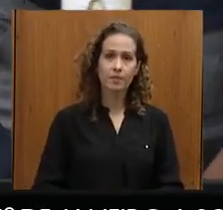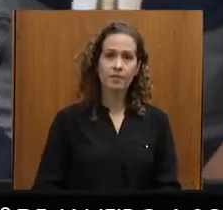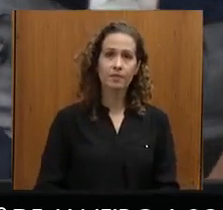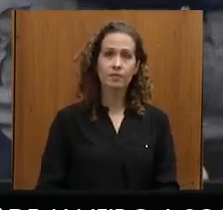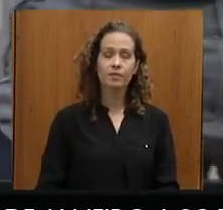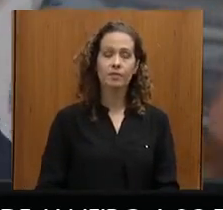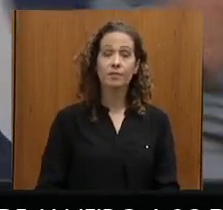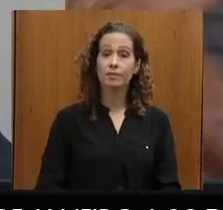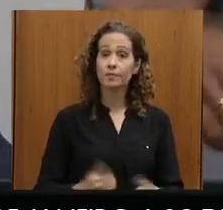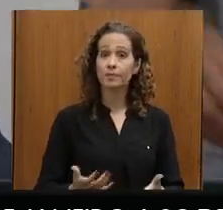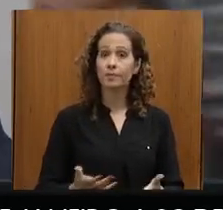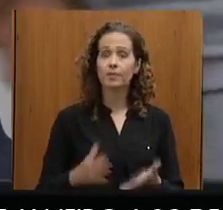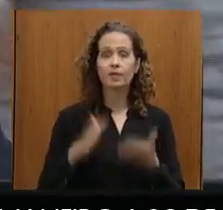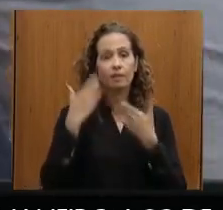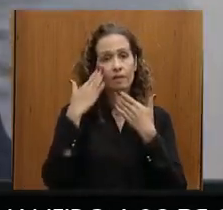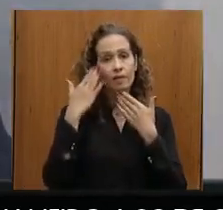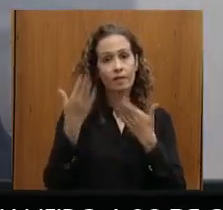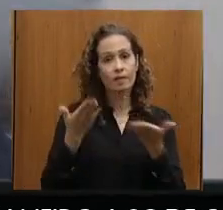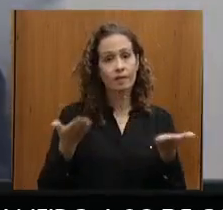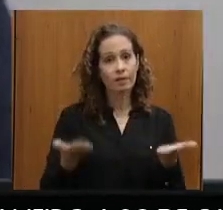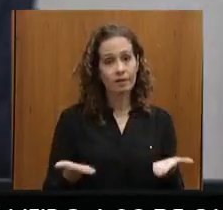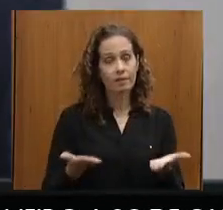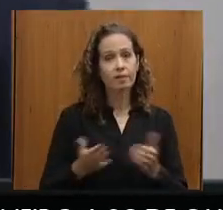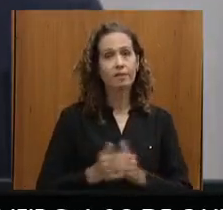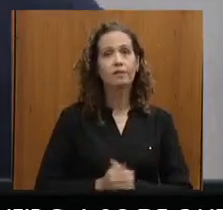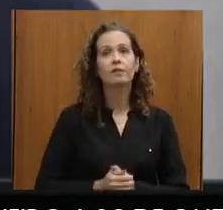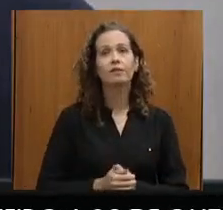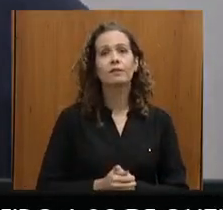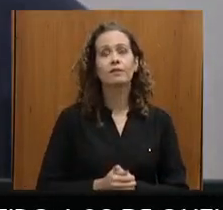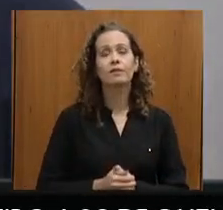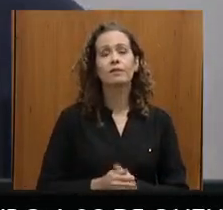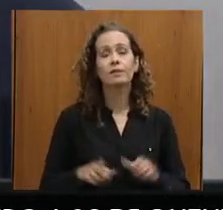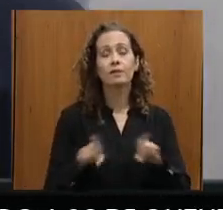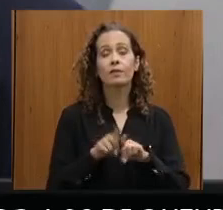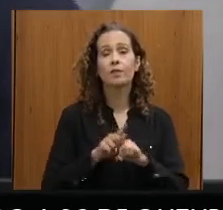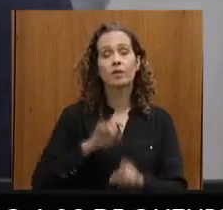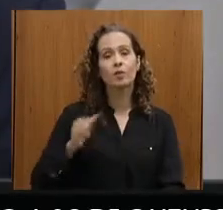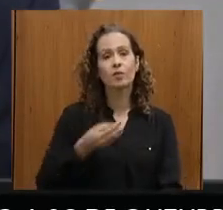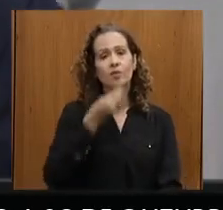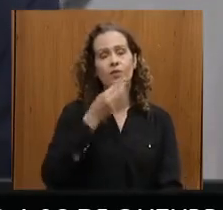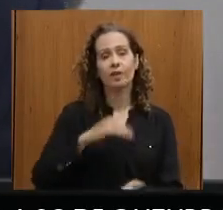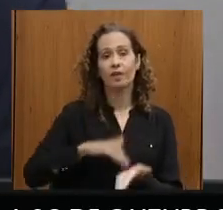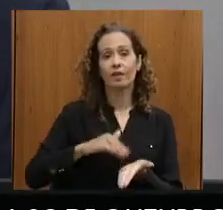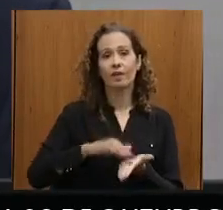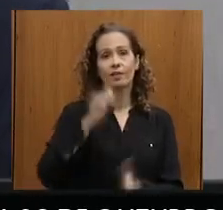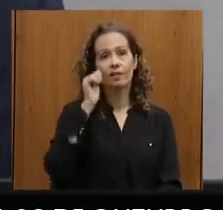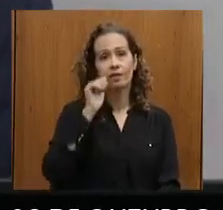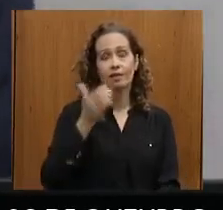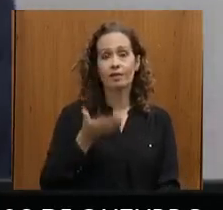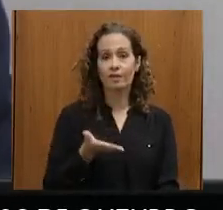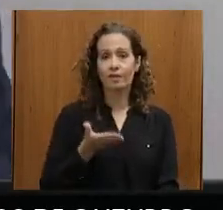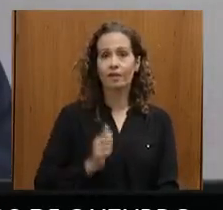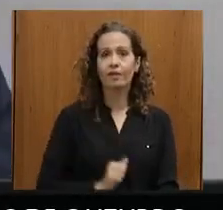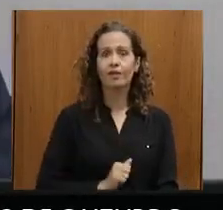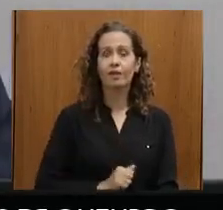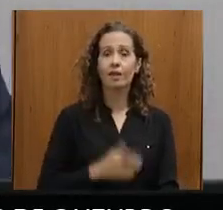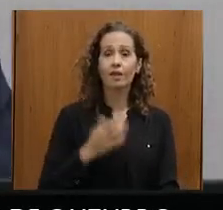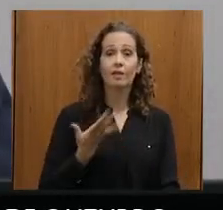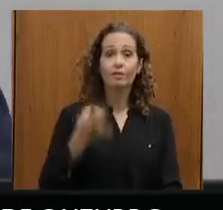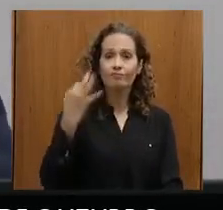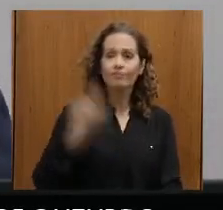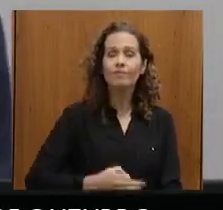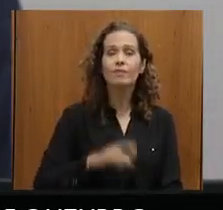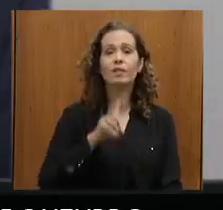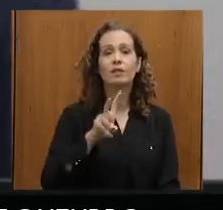Eu agradecendo assim, agradecendo, inclusive, a pontualidade, secretário, falou em exatos 20 minutos e